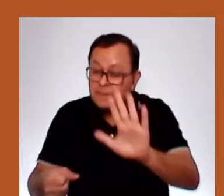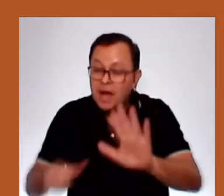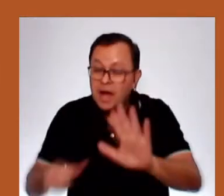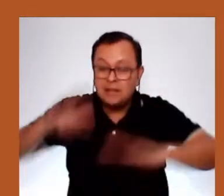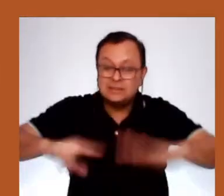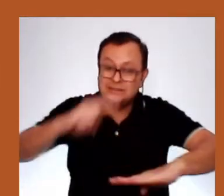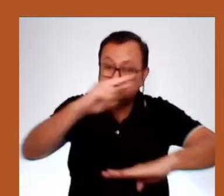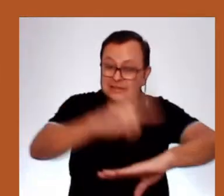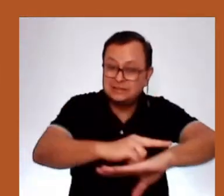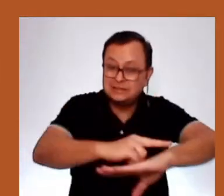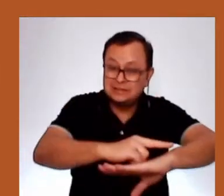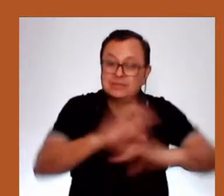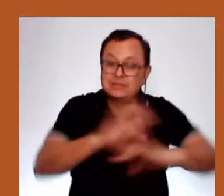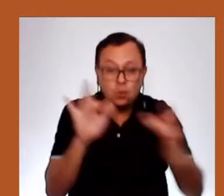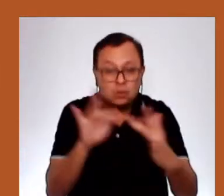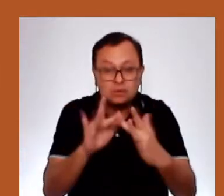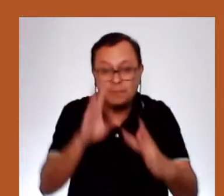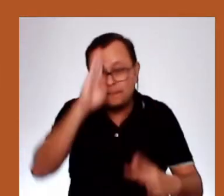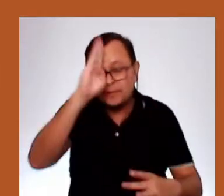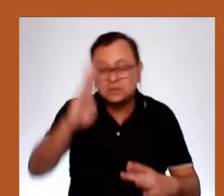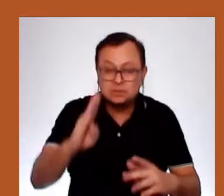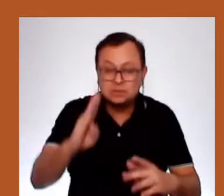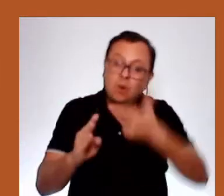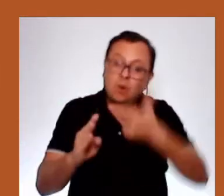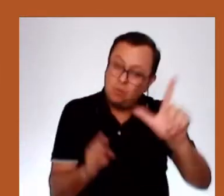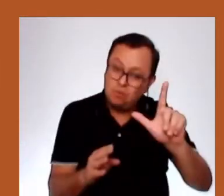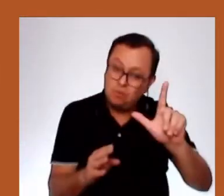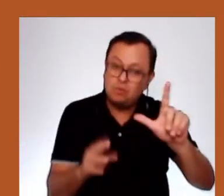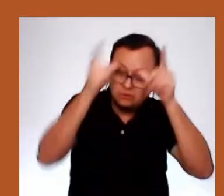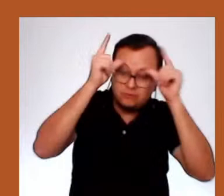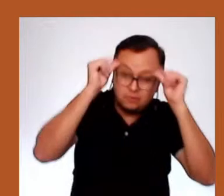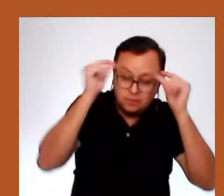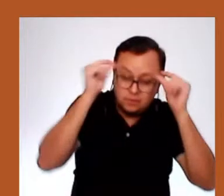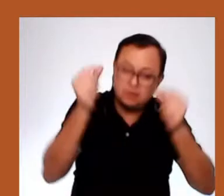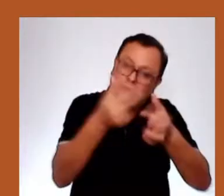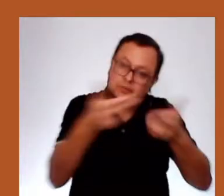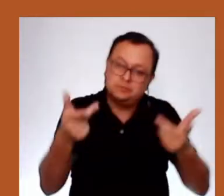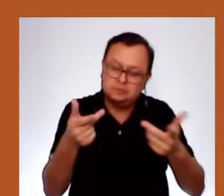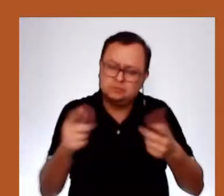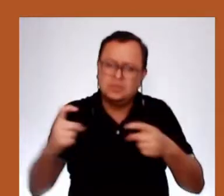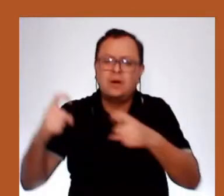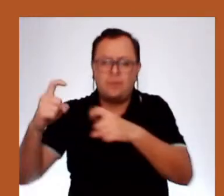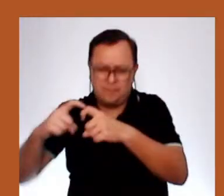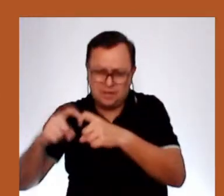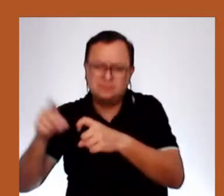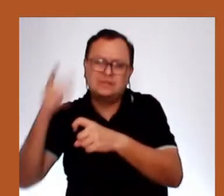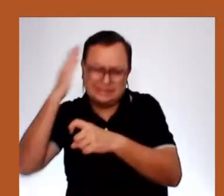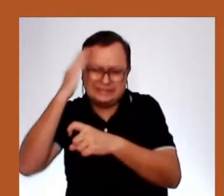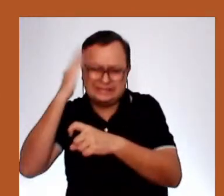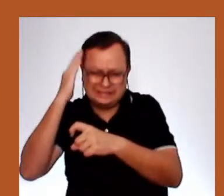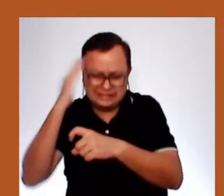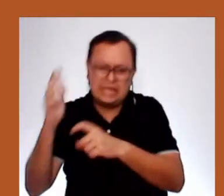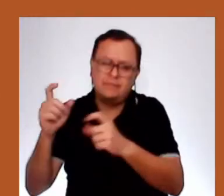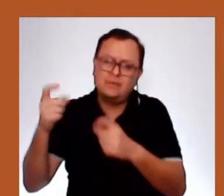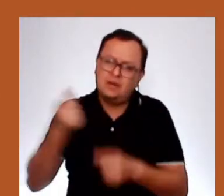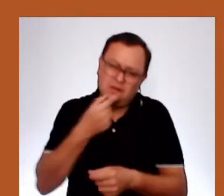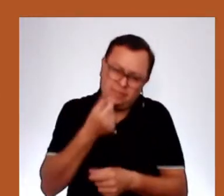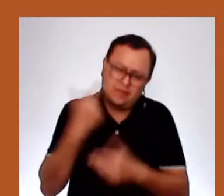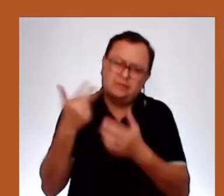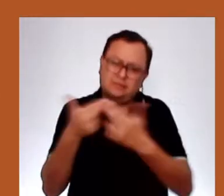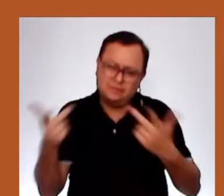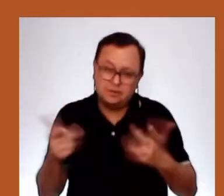pessoa da equipe. O médico passa de vez em quando, claro, ele que sabe ali os parâmetros, nananã, mas o dia a dia nem sempre é o